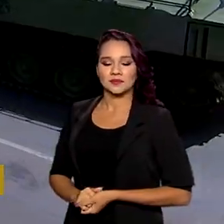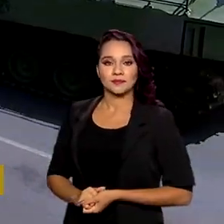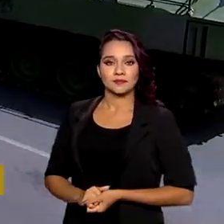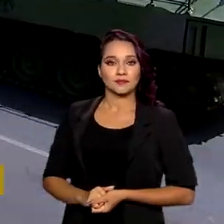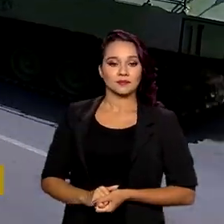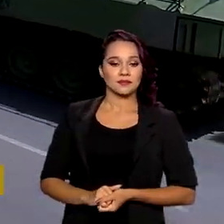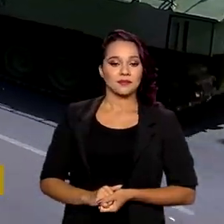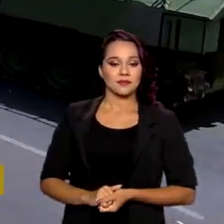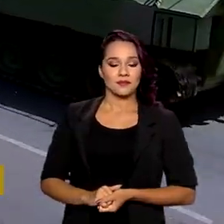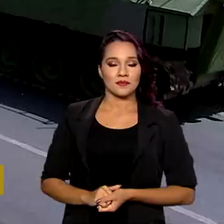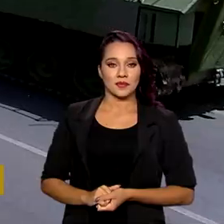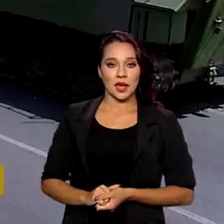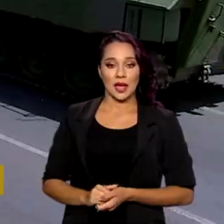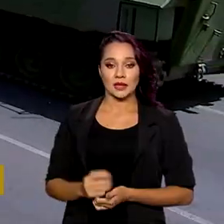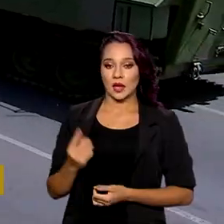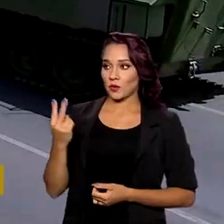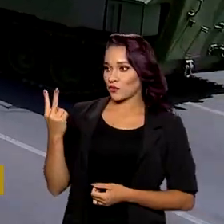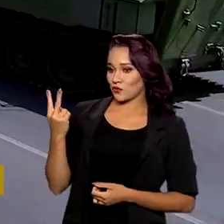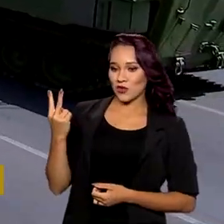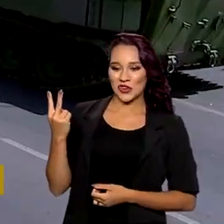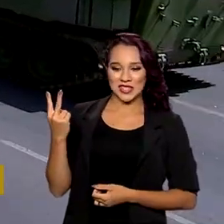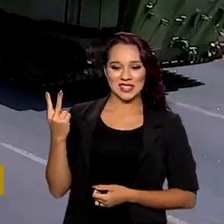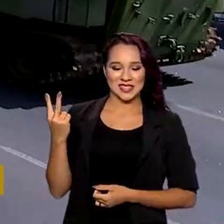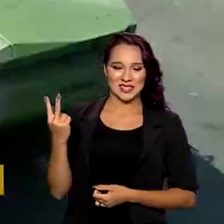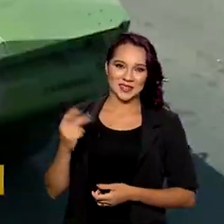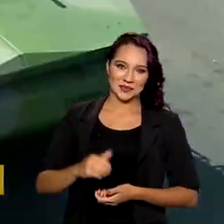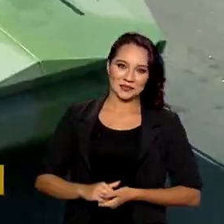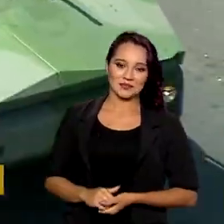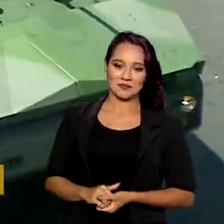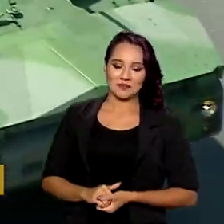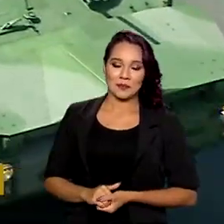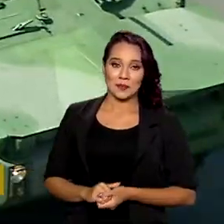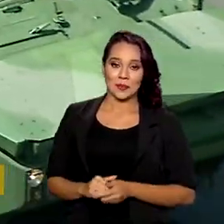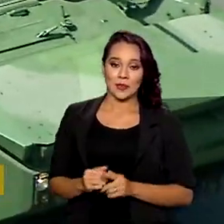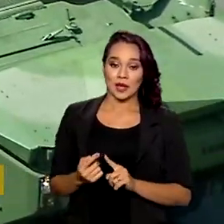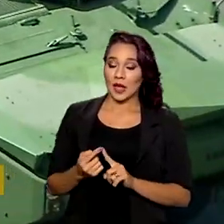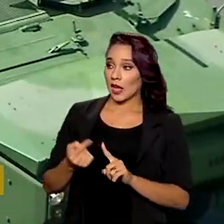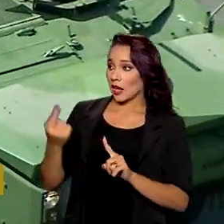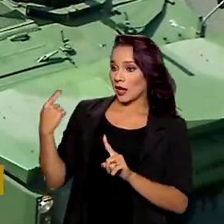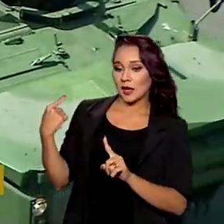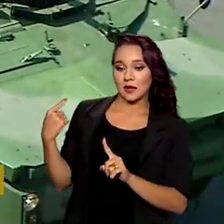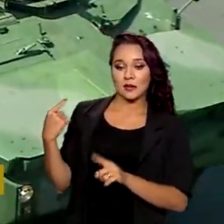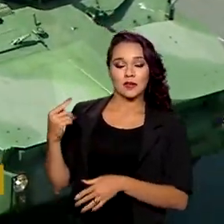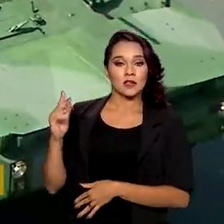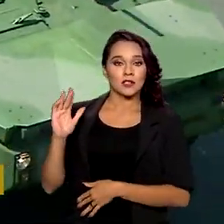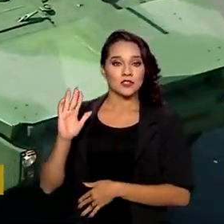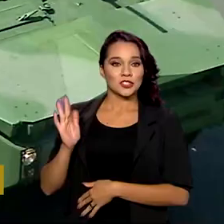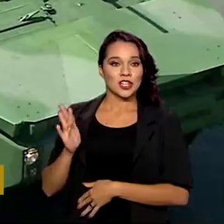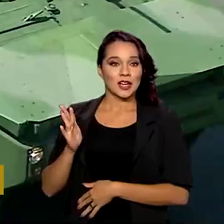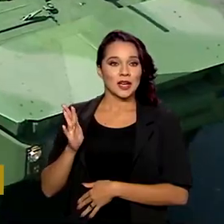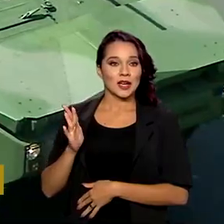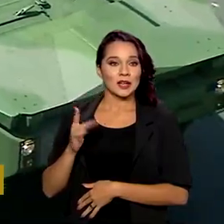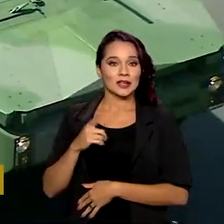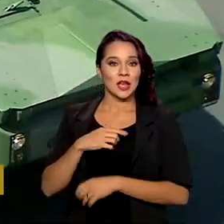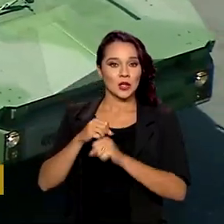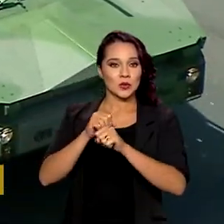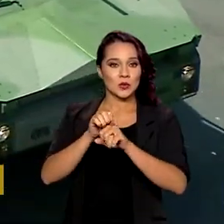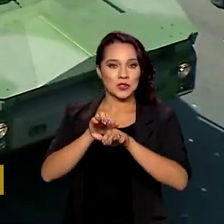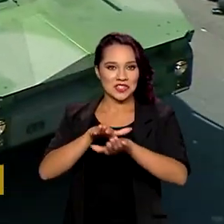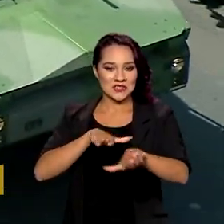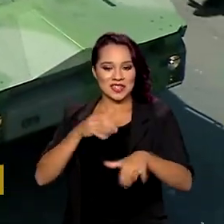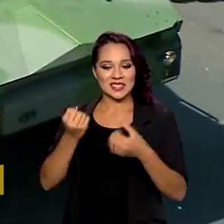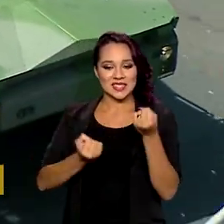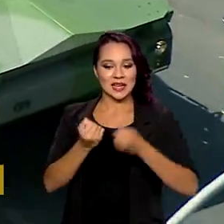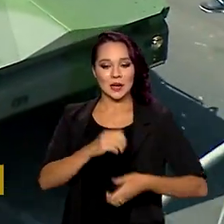Atrás aqui aí voltamos a ver os clãs, na vanguarda ali do desfile de viaturas,